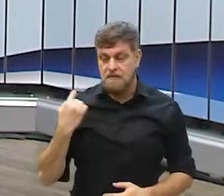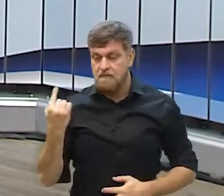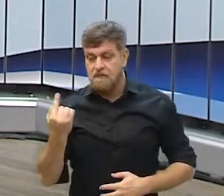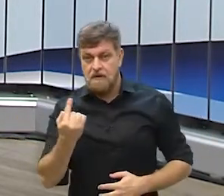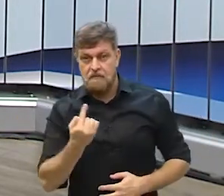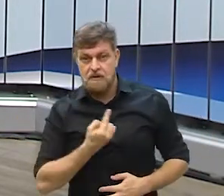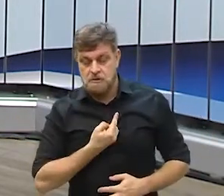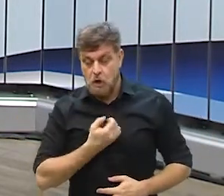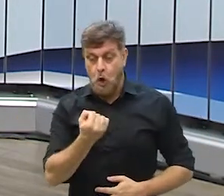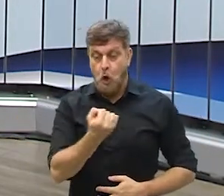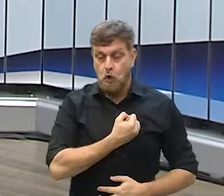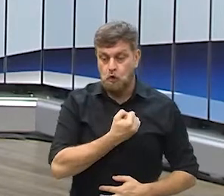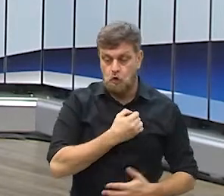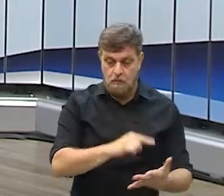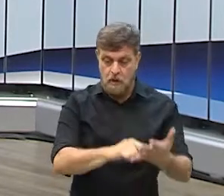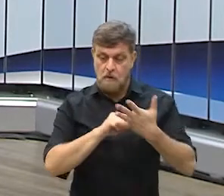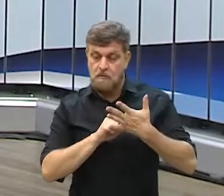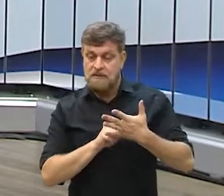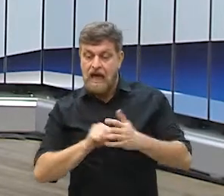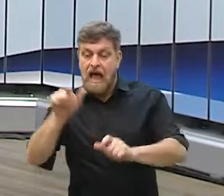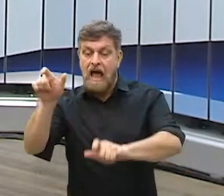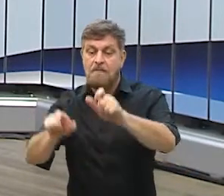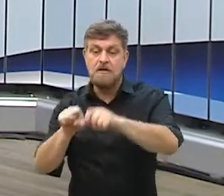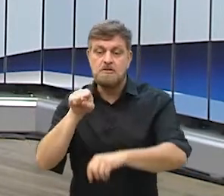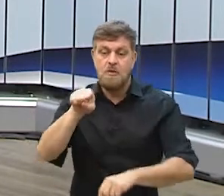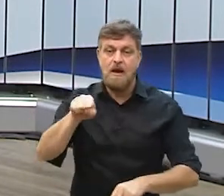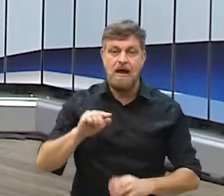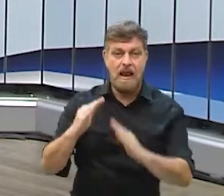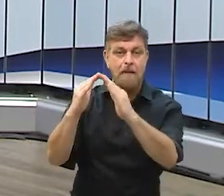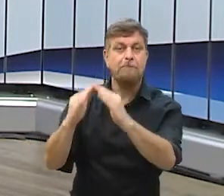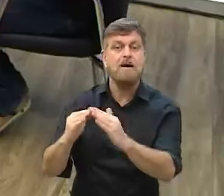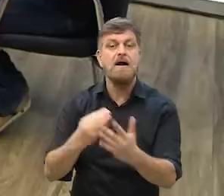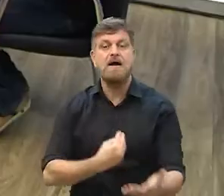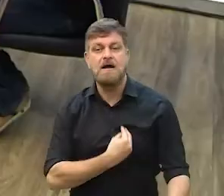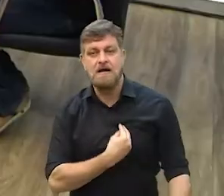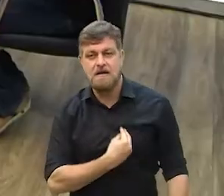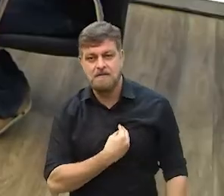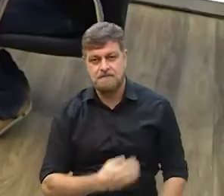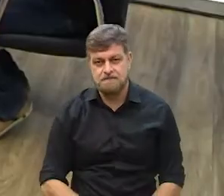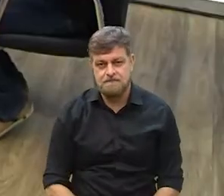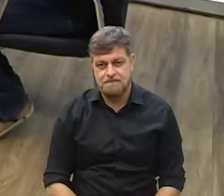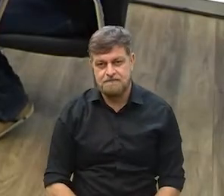de números, a situação das pessoas que hoje moram lá?